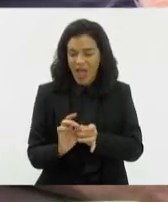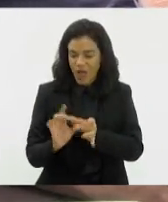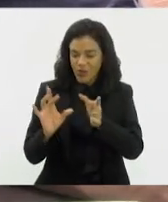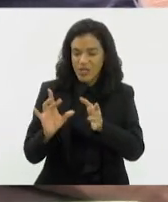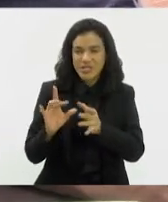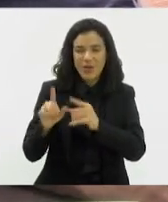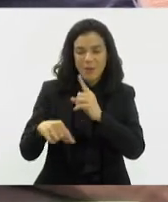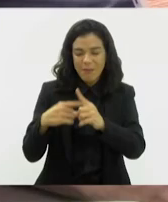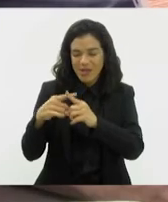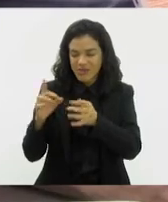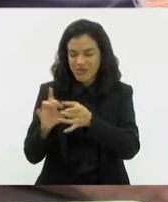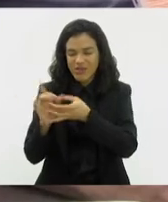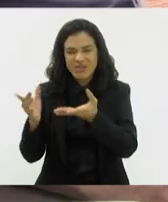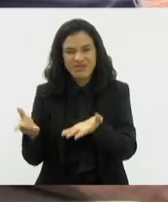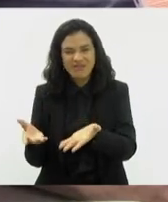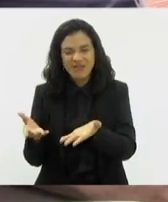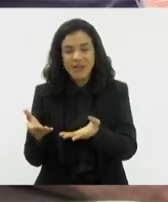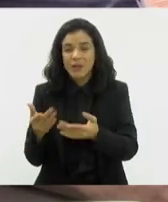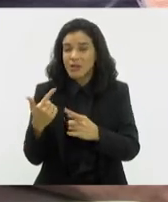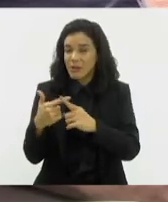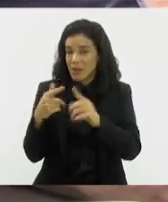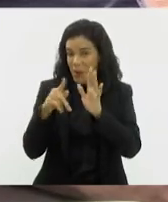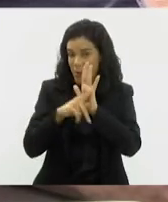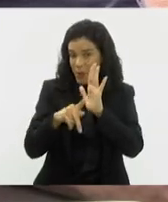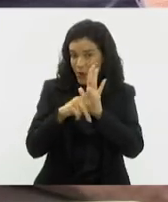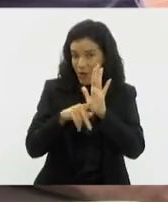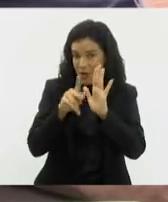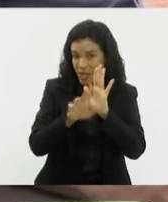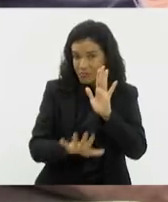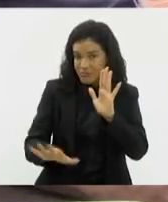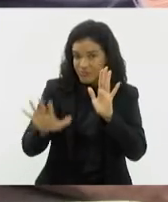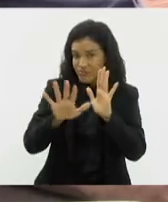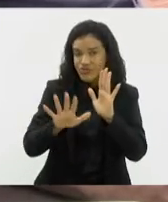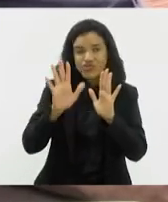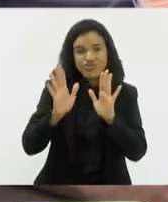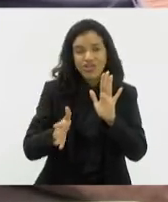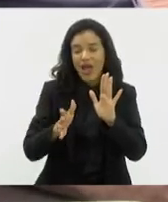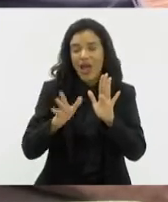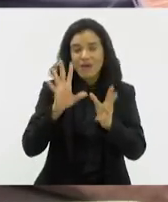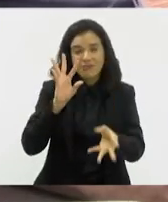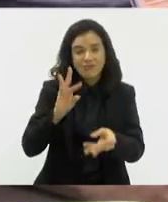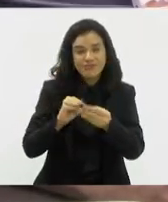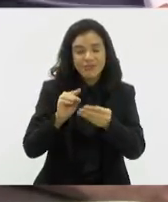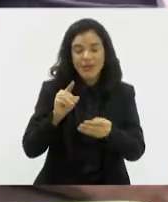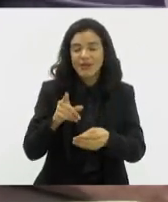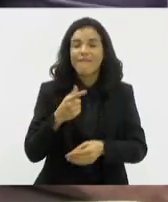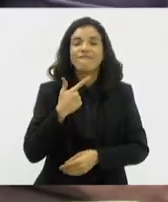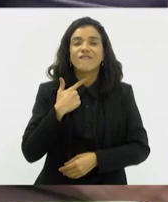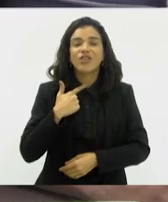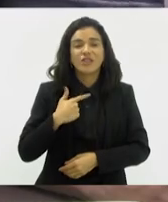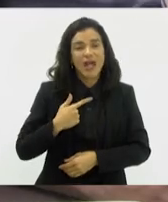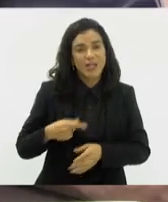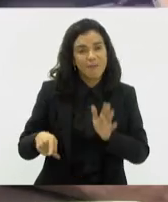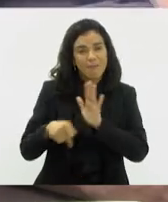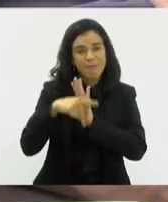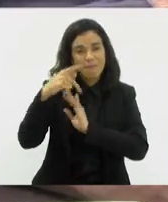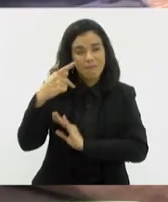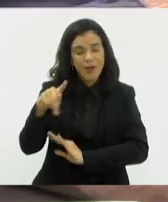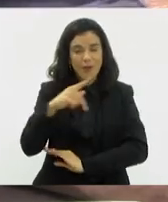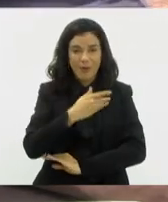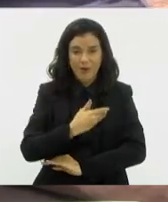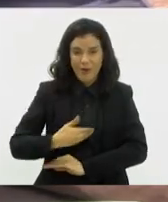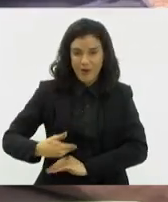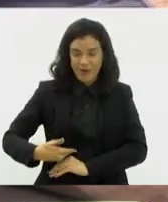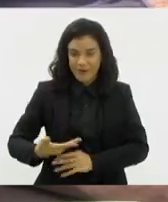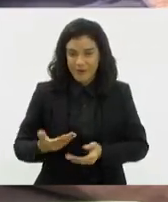da autorização. Porque todo programa, de forma genérica, já o governo faz se quiser. Então, ele está autorizando